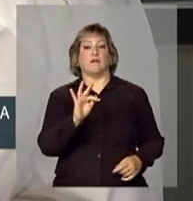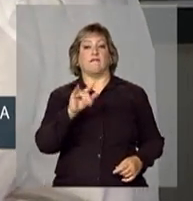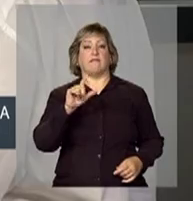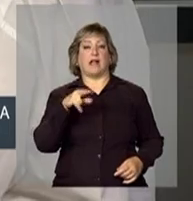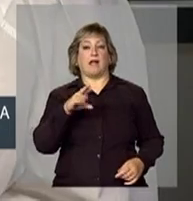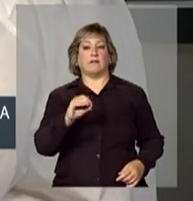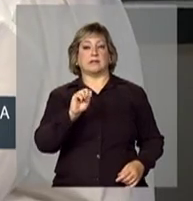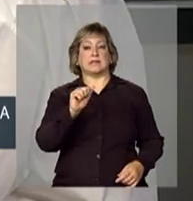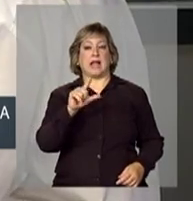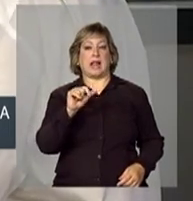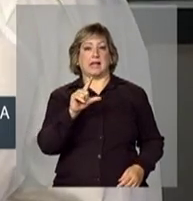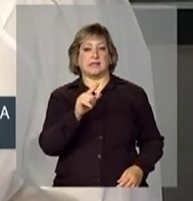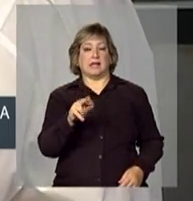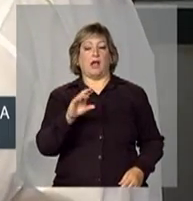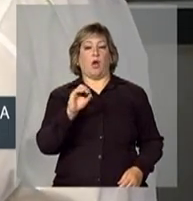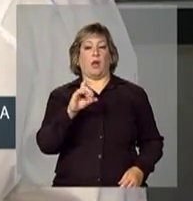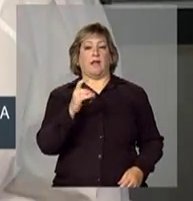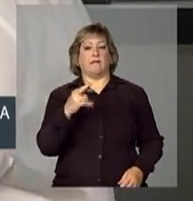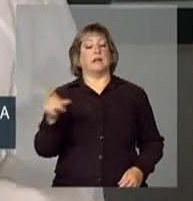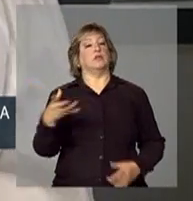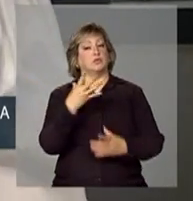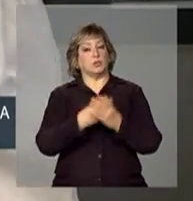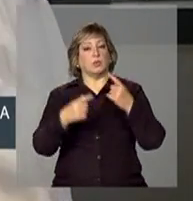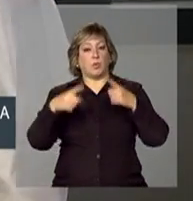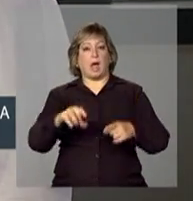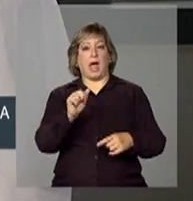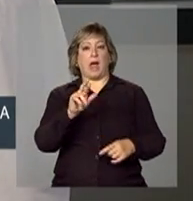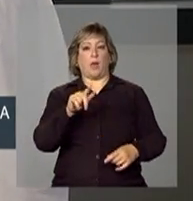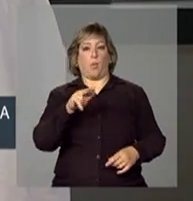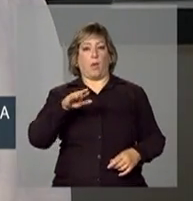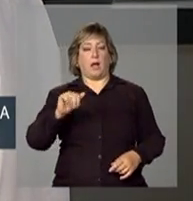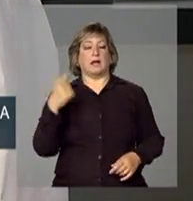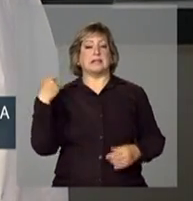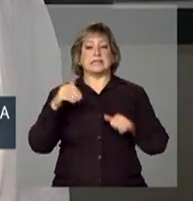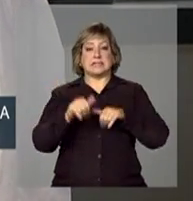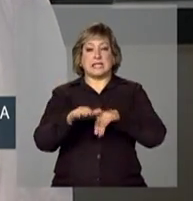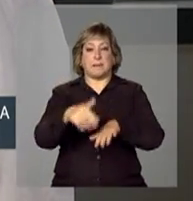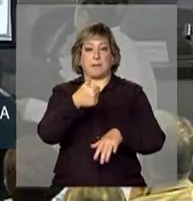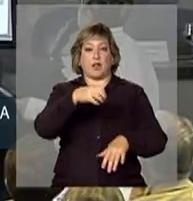de Oliveira desapareceu no Araguaia em setembro de